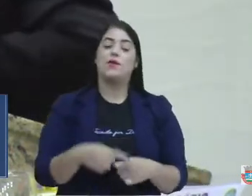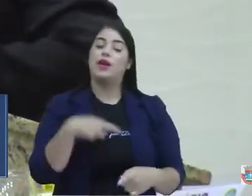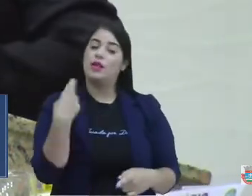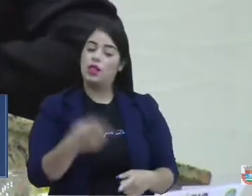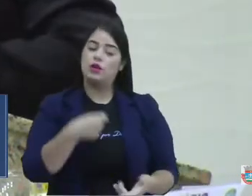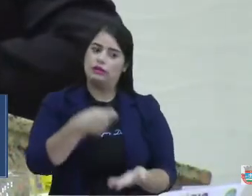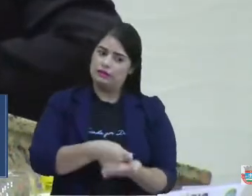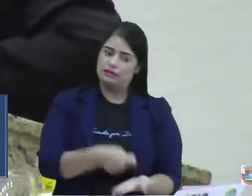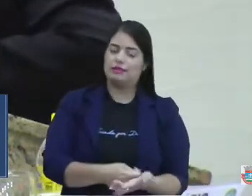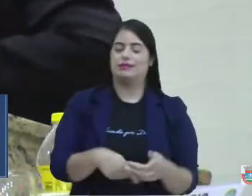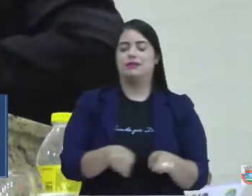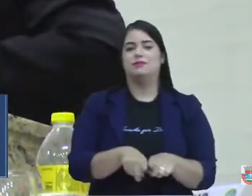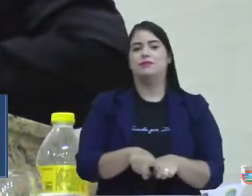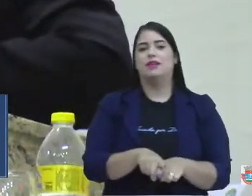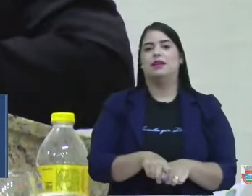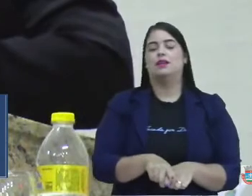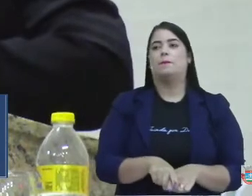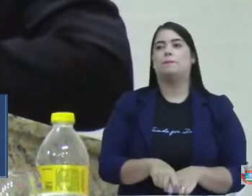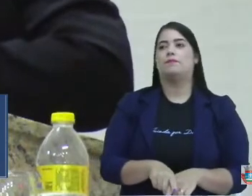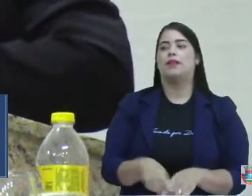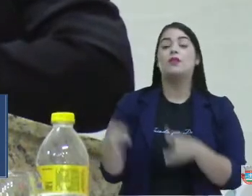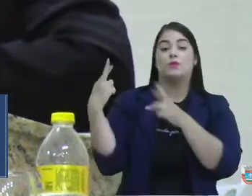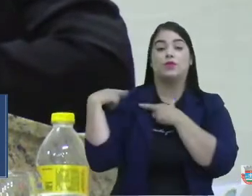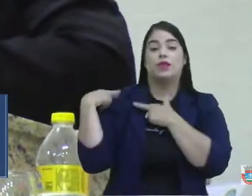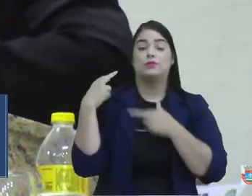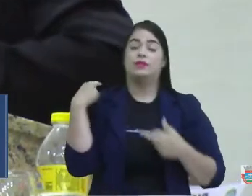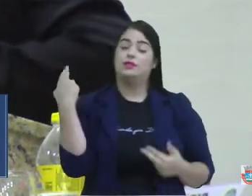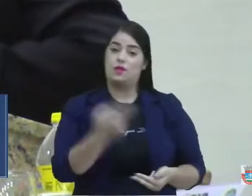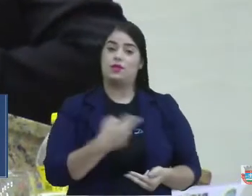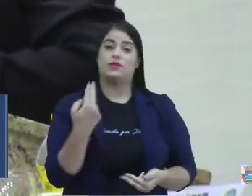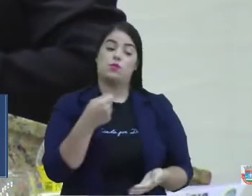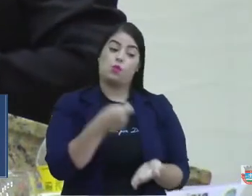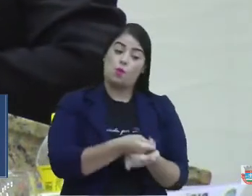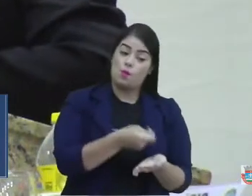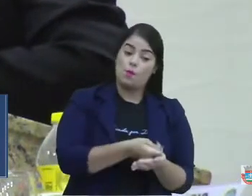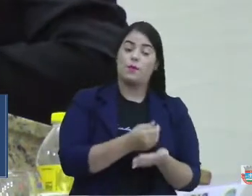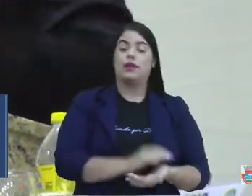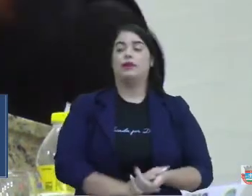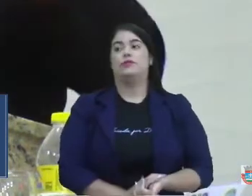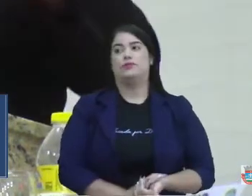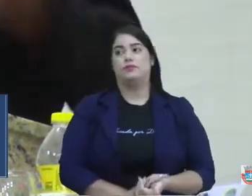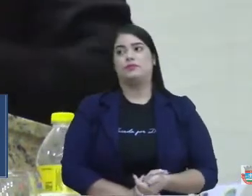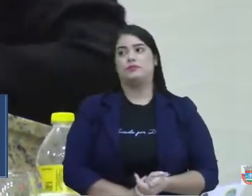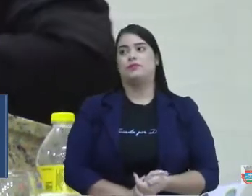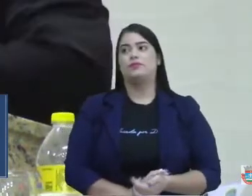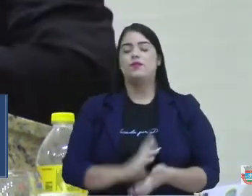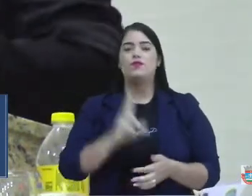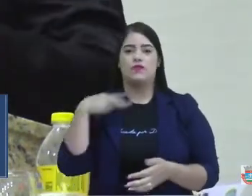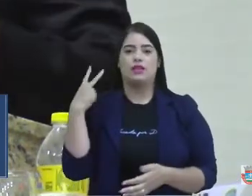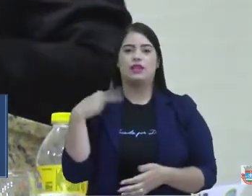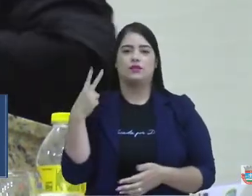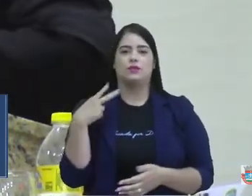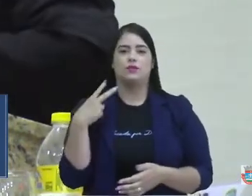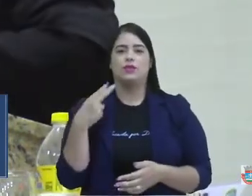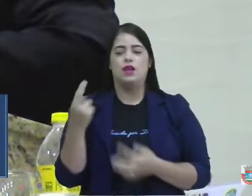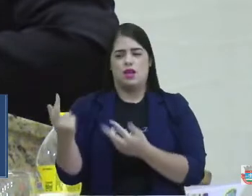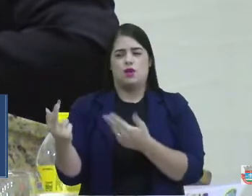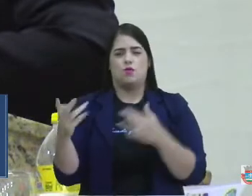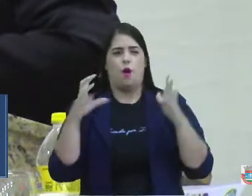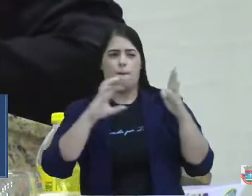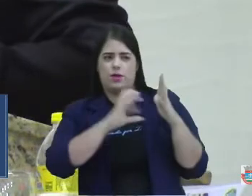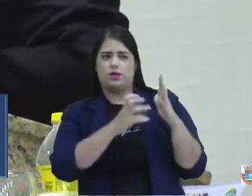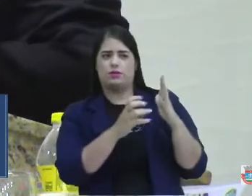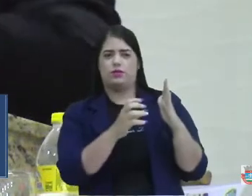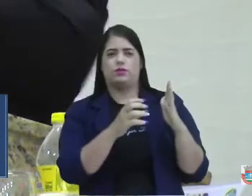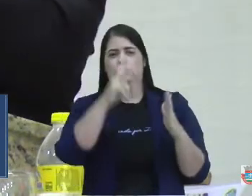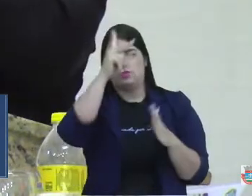cobrado. É o nosso papel de cobrar. Como os vereadores da situação também cobram. Só